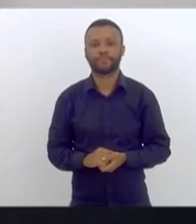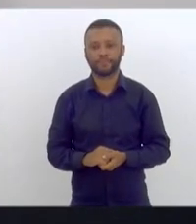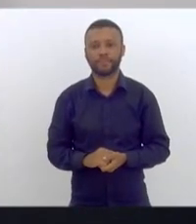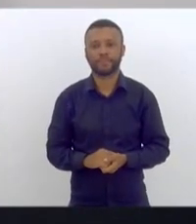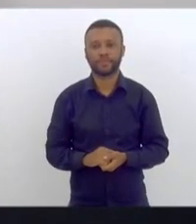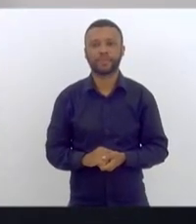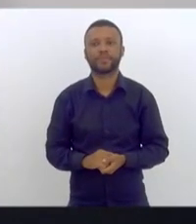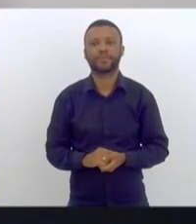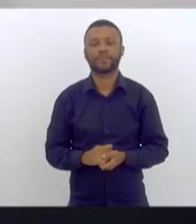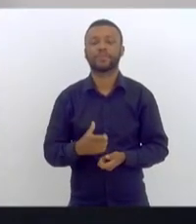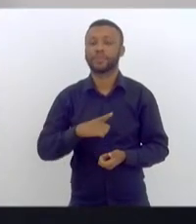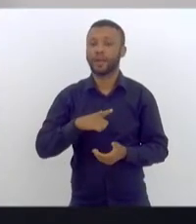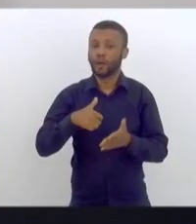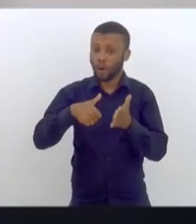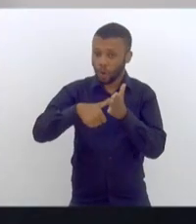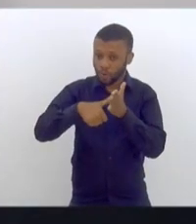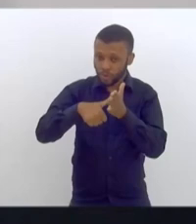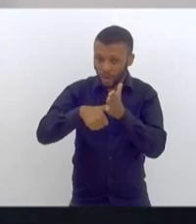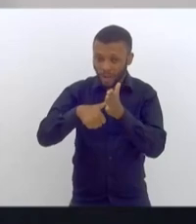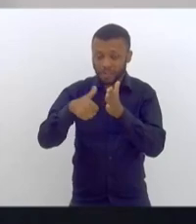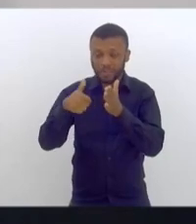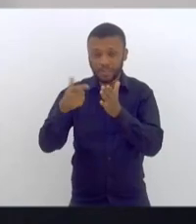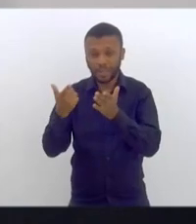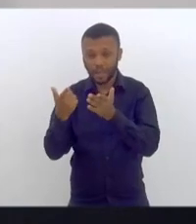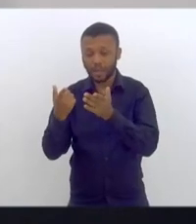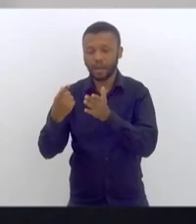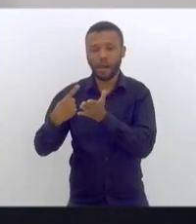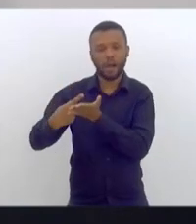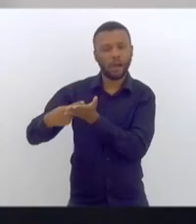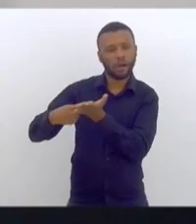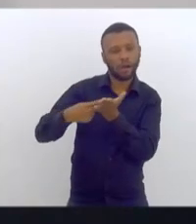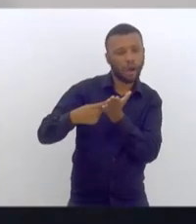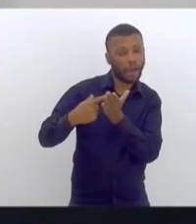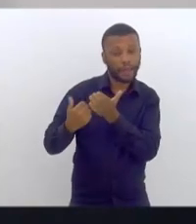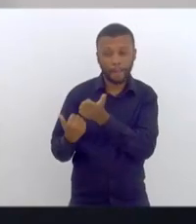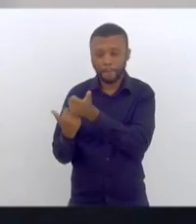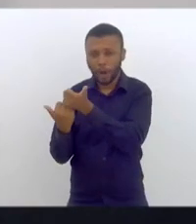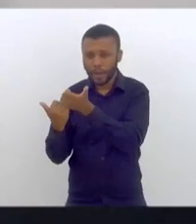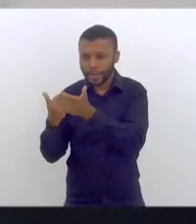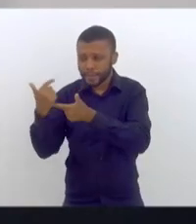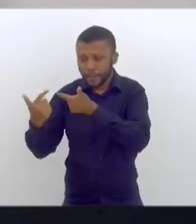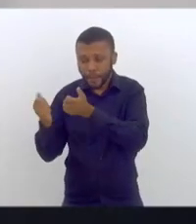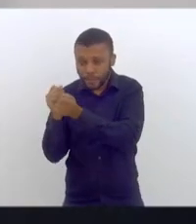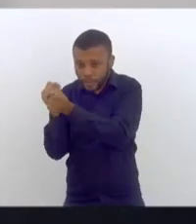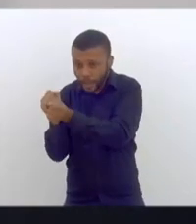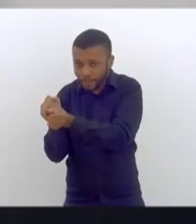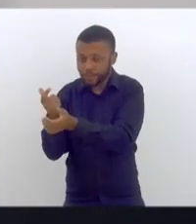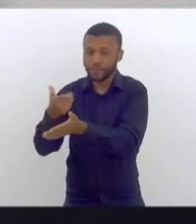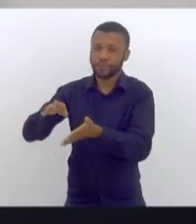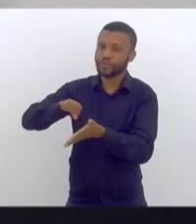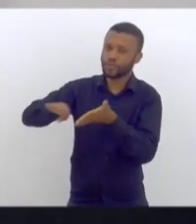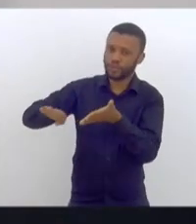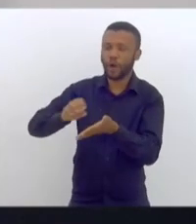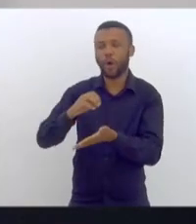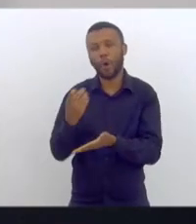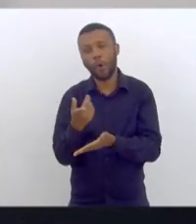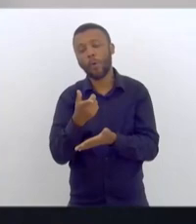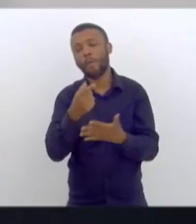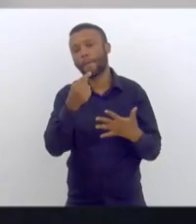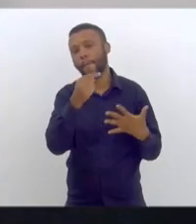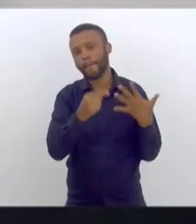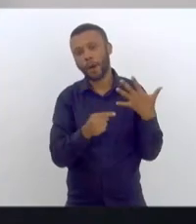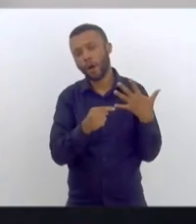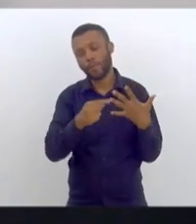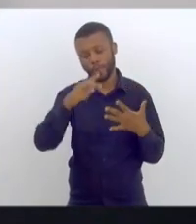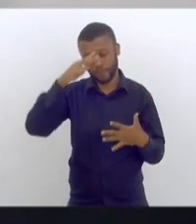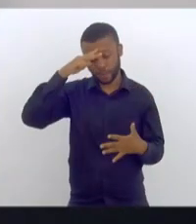os sócios etc trabalho escravo e retira o restante ou o restante será por